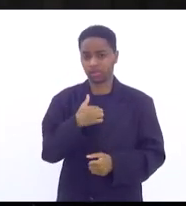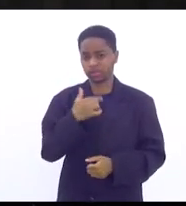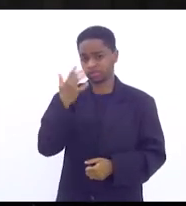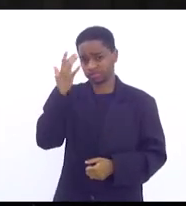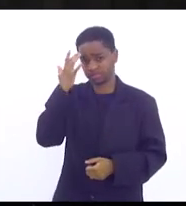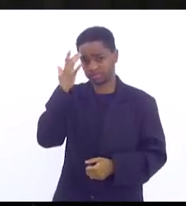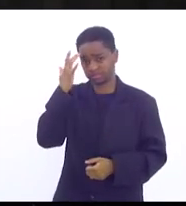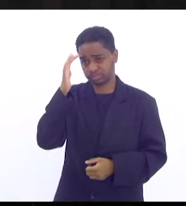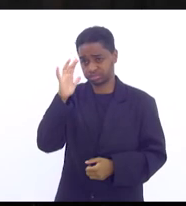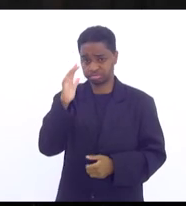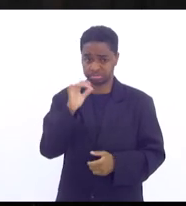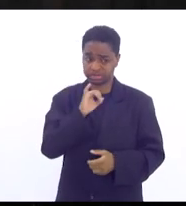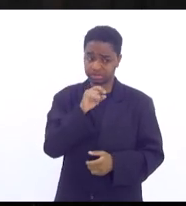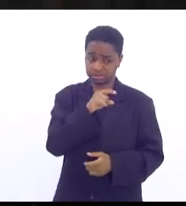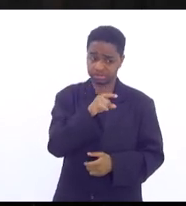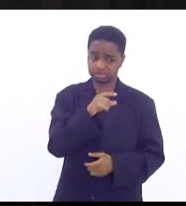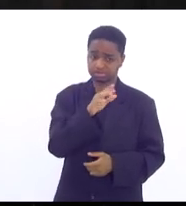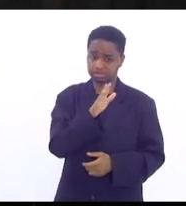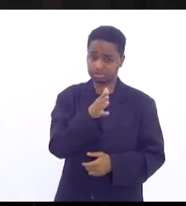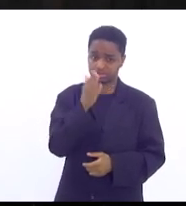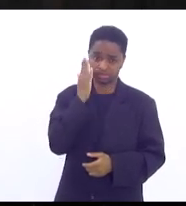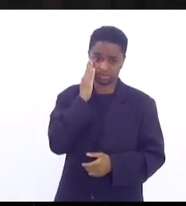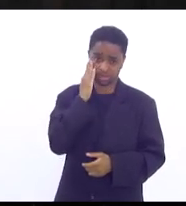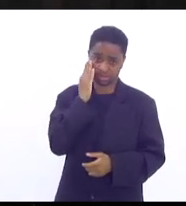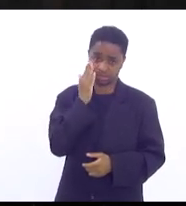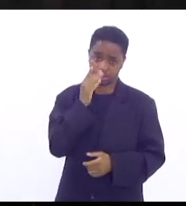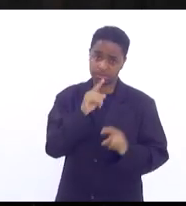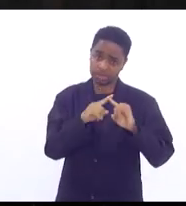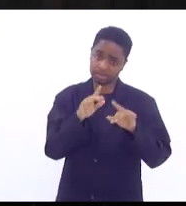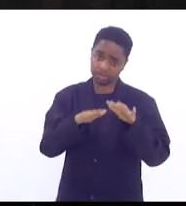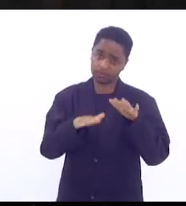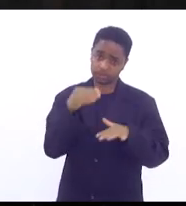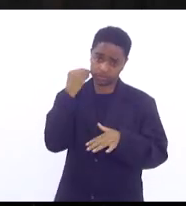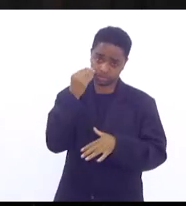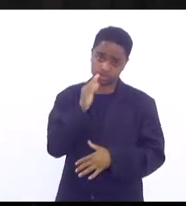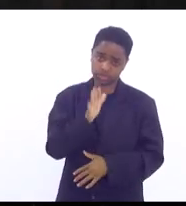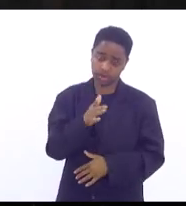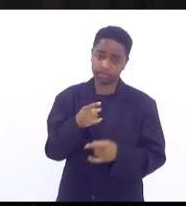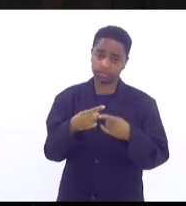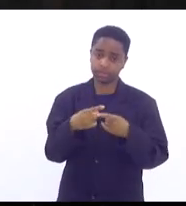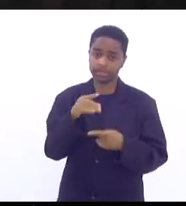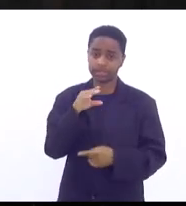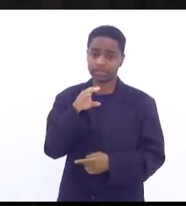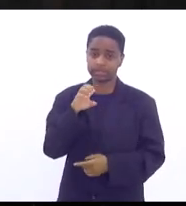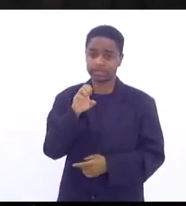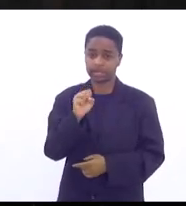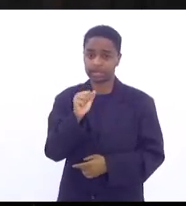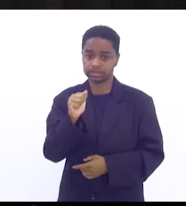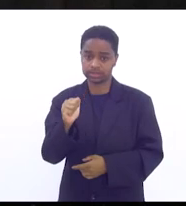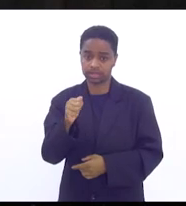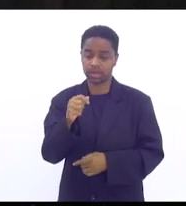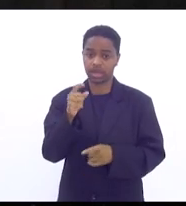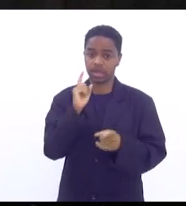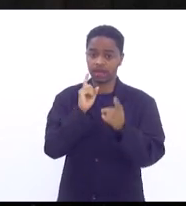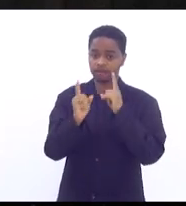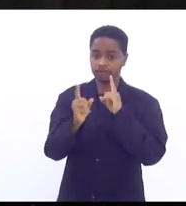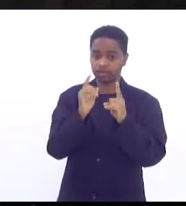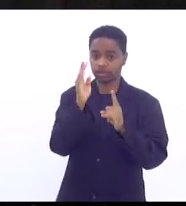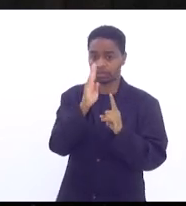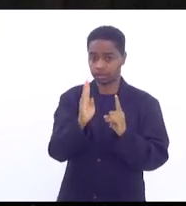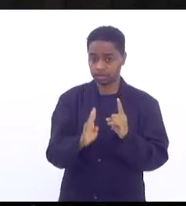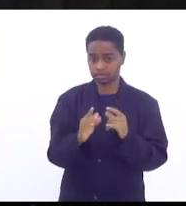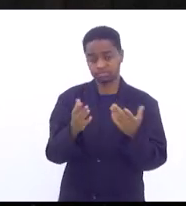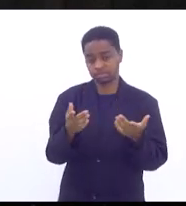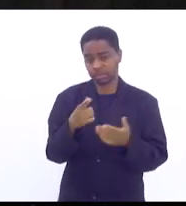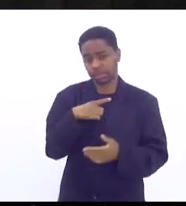vossa excelência, mas já deve ter tido experiência, porque a SEASA fica na Avenida Brasil e vossa excelência passa,